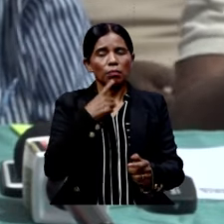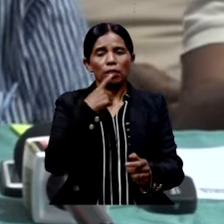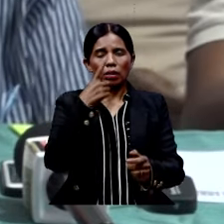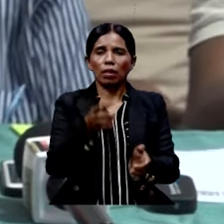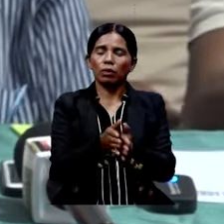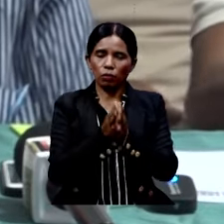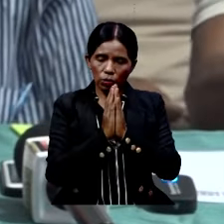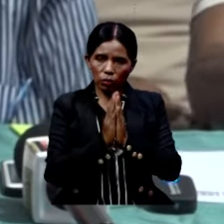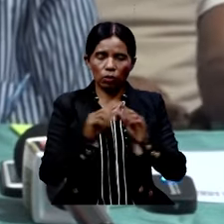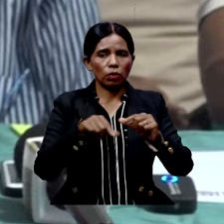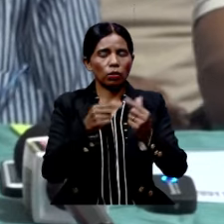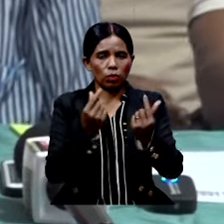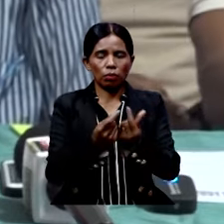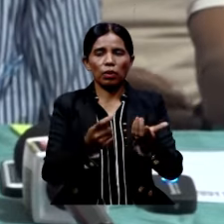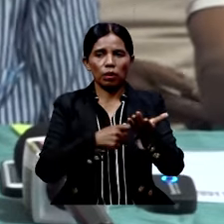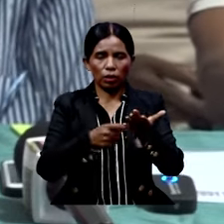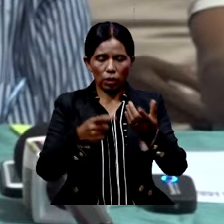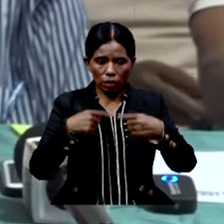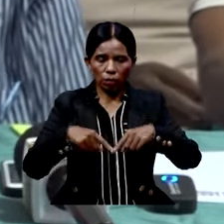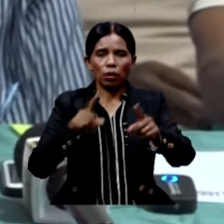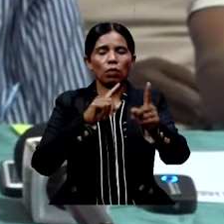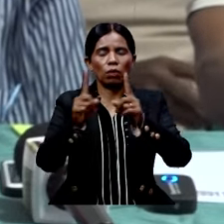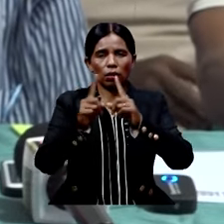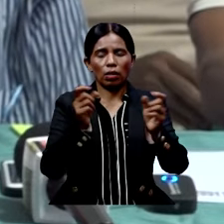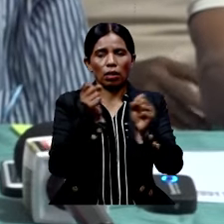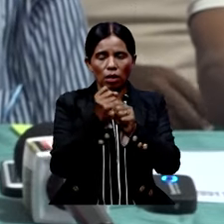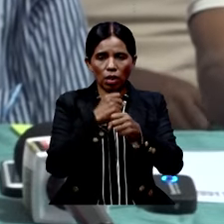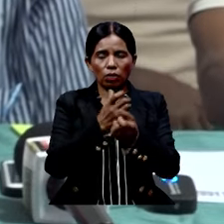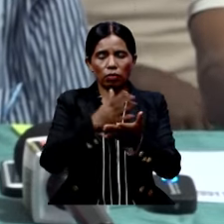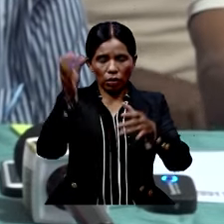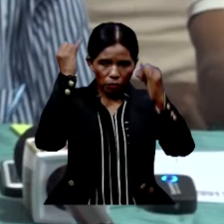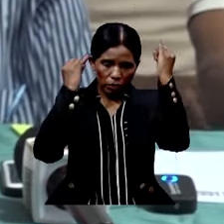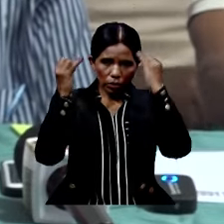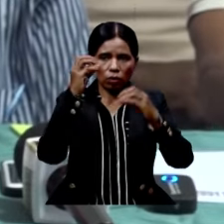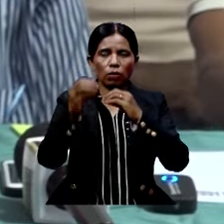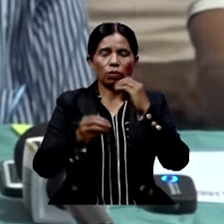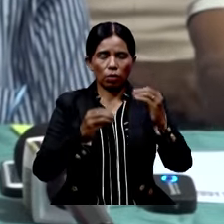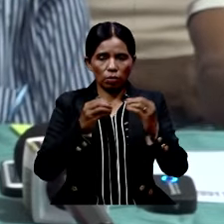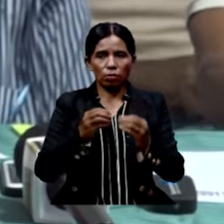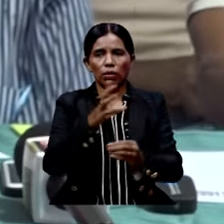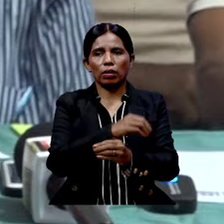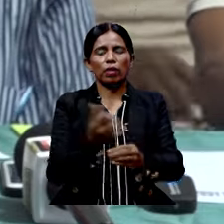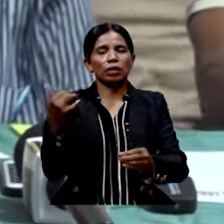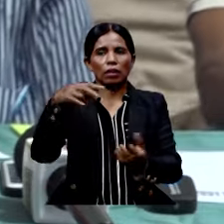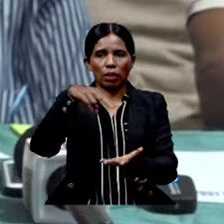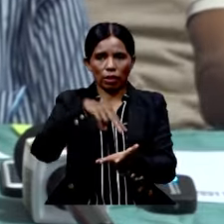ezizi equipa técnico hodi ba explica no halo sosialização kona ba estaka nebe sira hari.